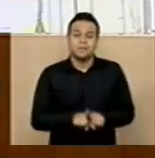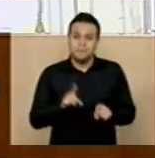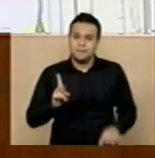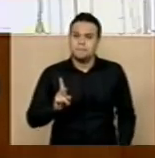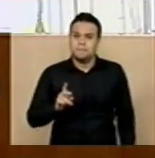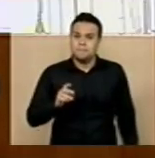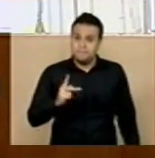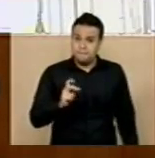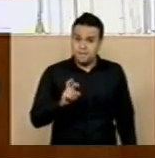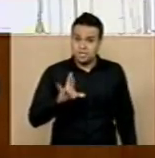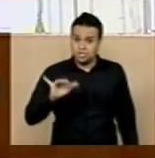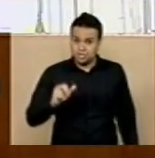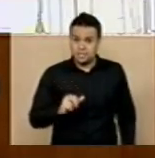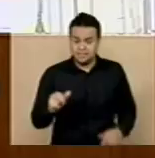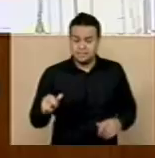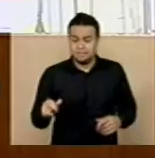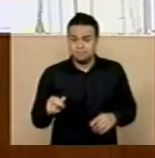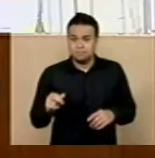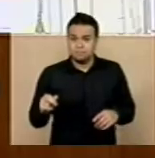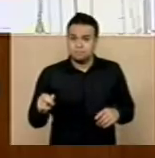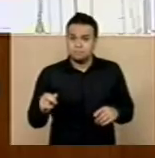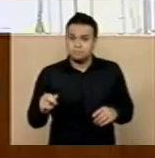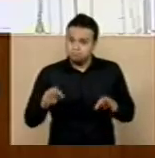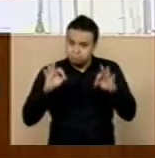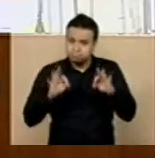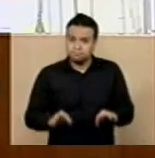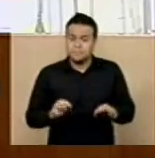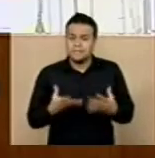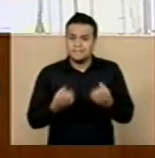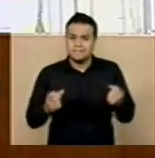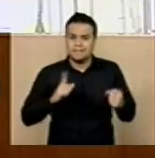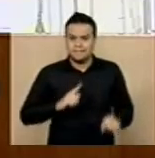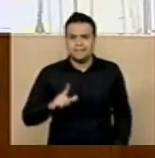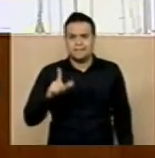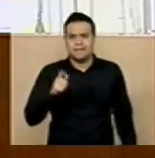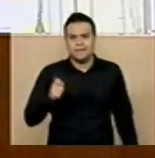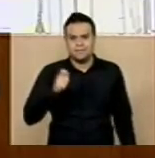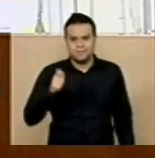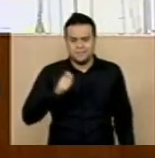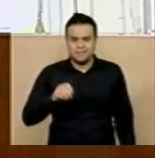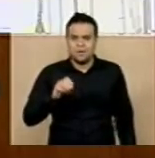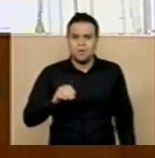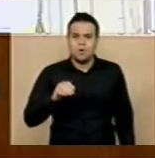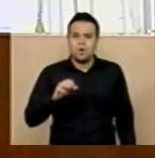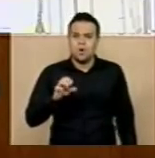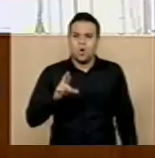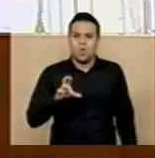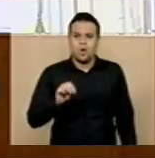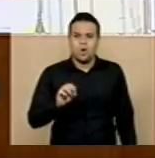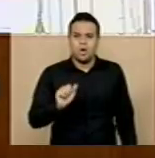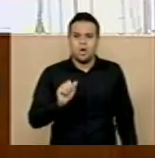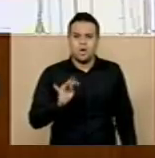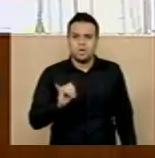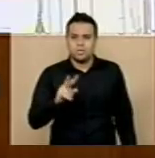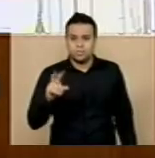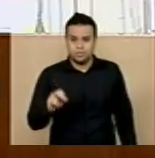necessária para que se dê plena aceitação da presença dessa entidade no polo ativo. E, portanto, quanto à